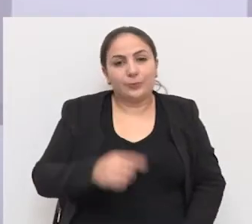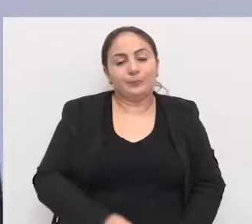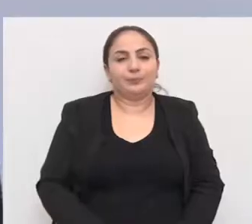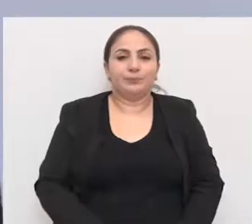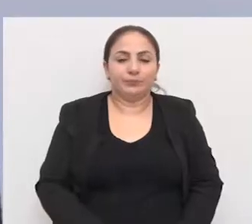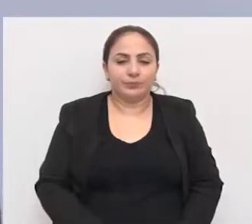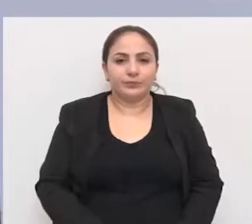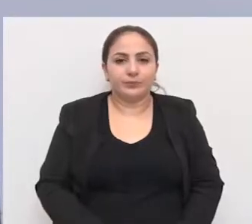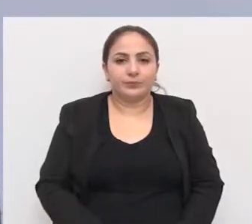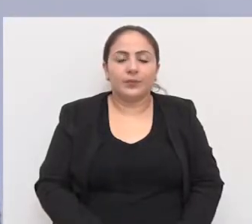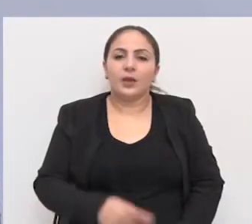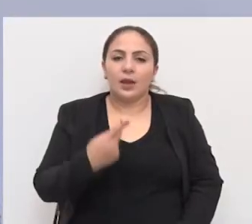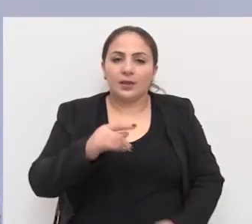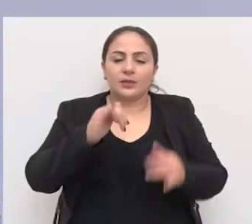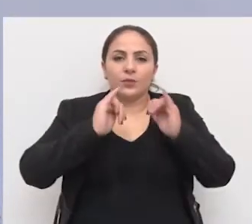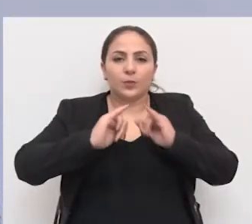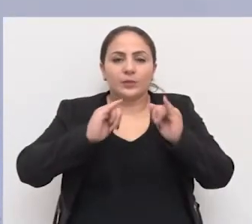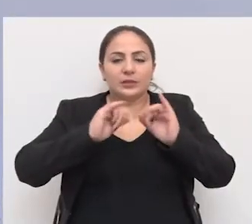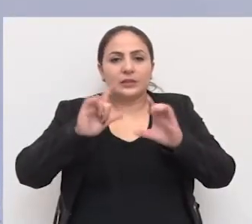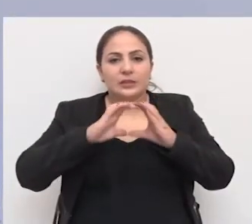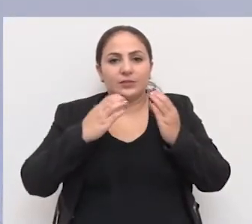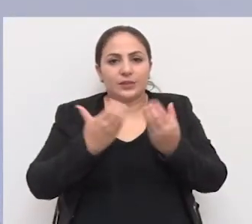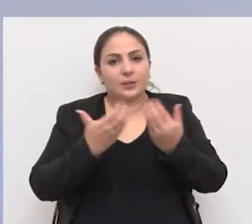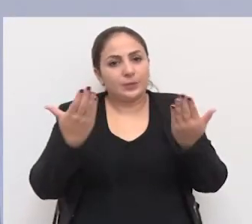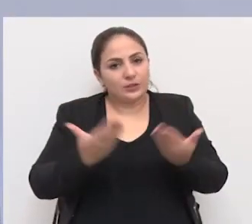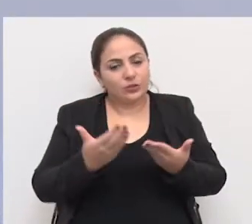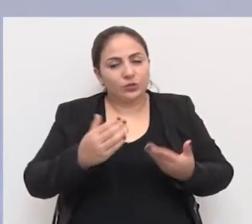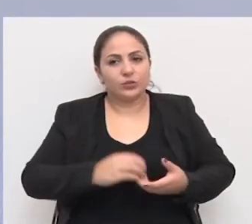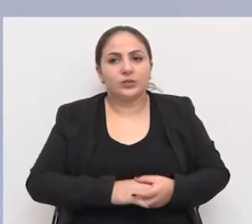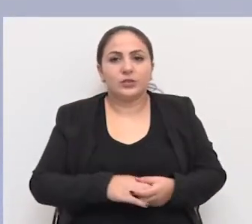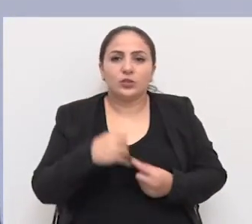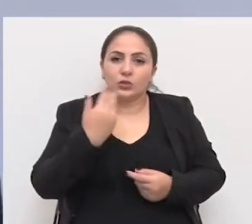risco. E estas foram as informações do Jornal da